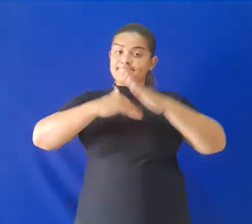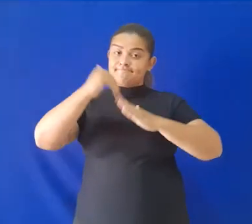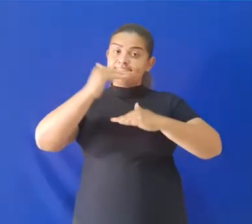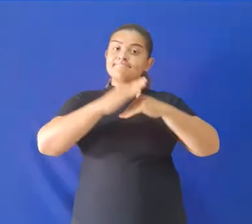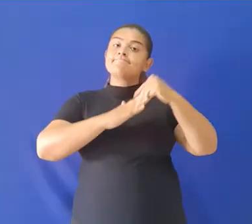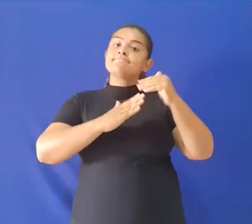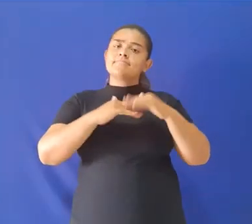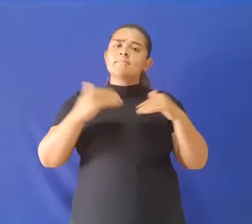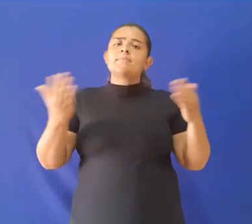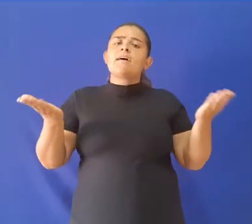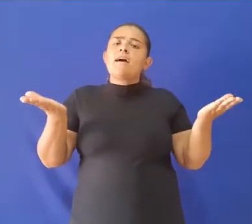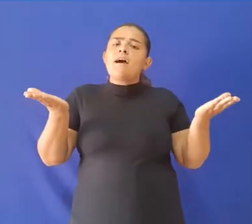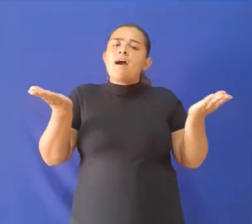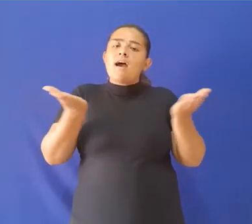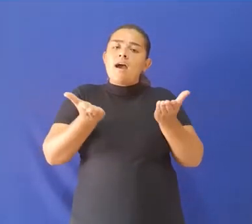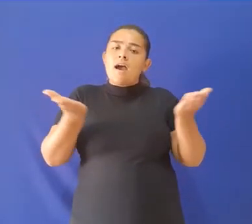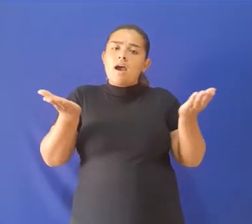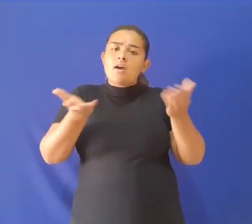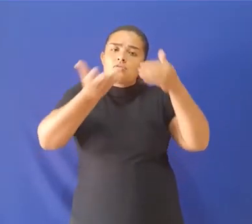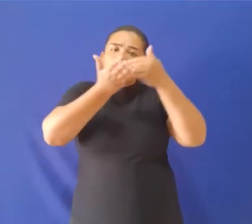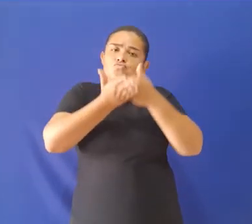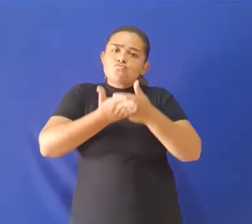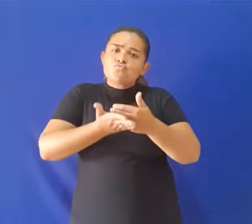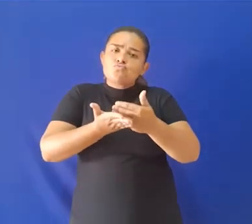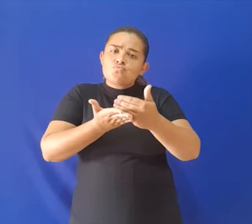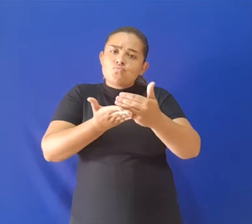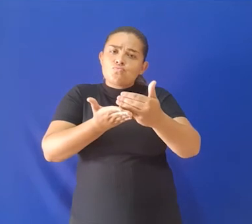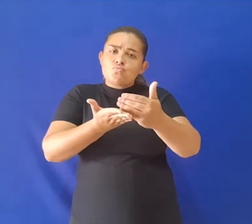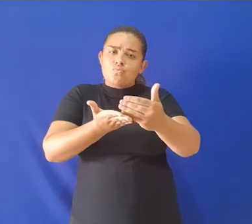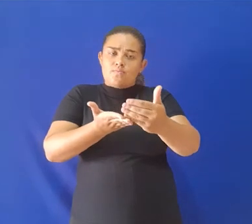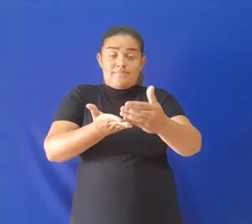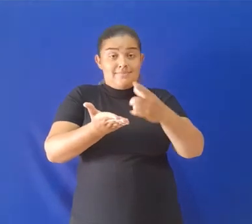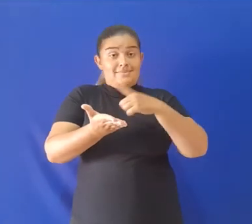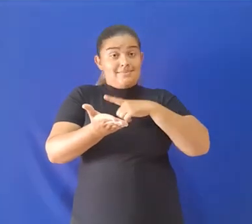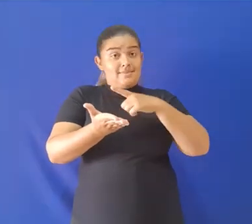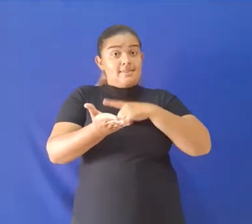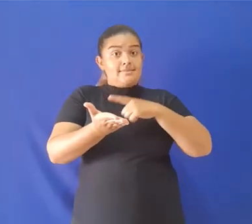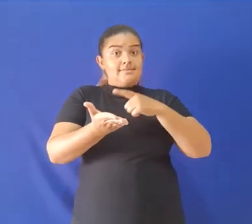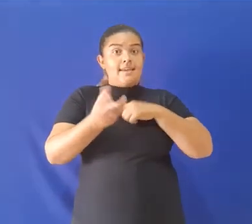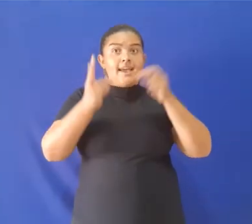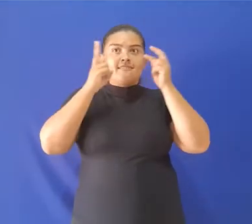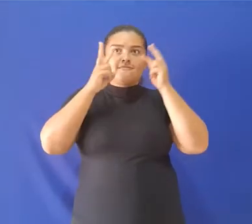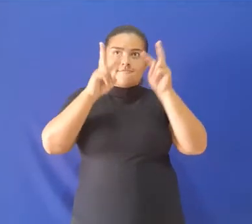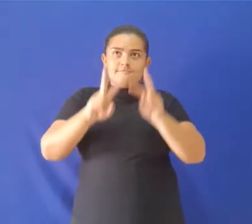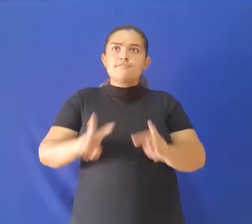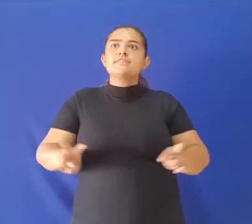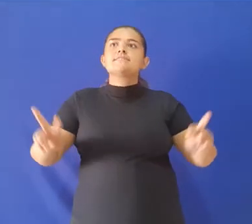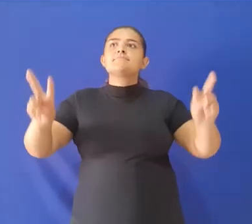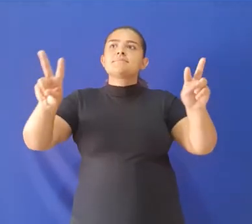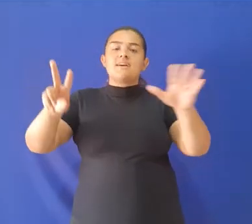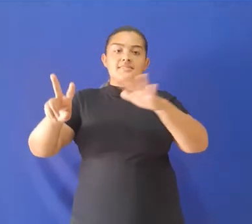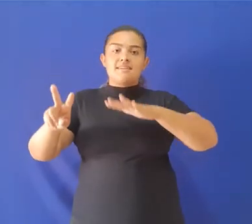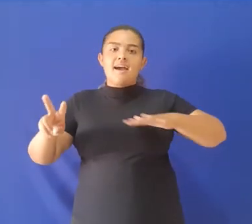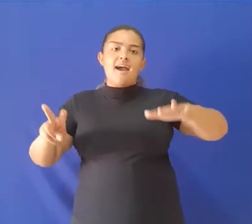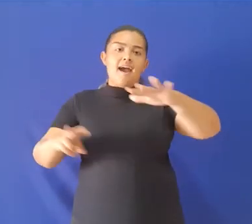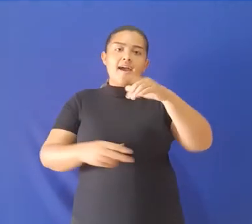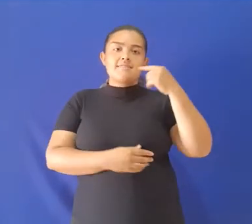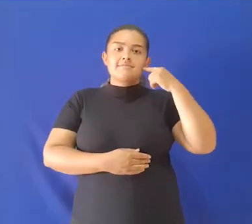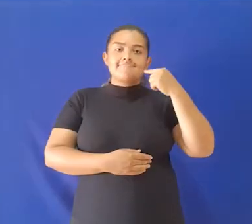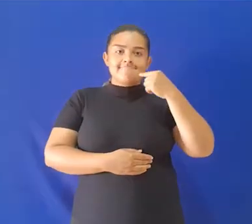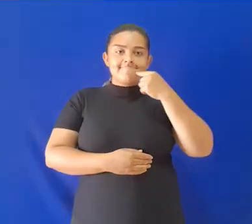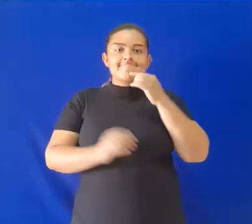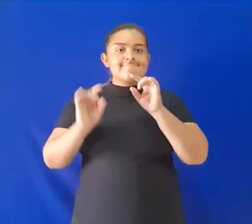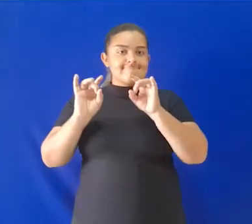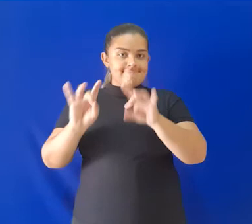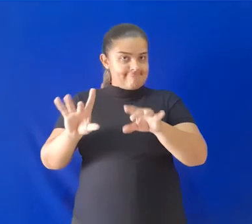e o psicólogo, que também é um profissional que agora que está começando a ter